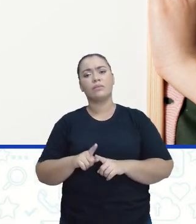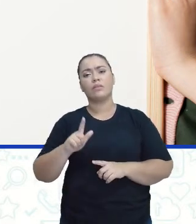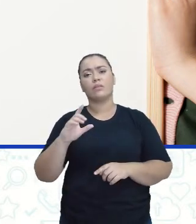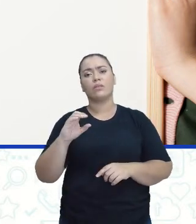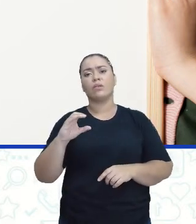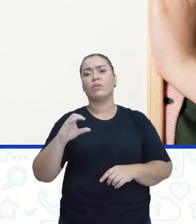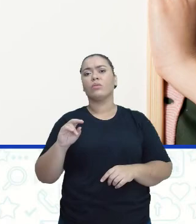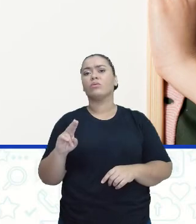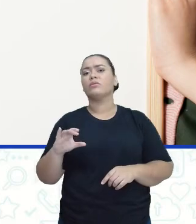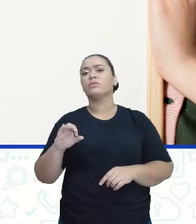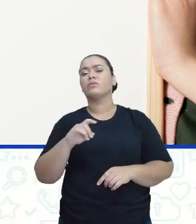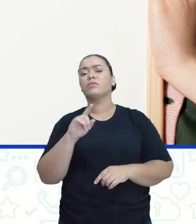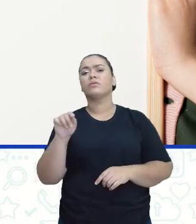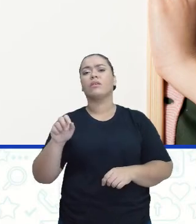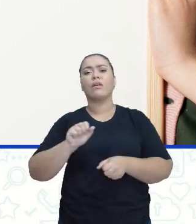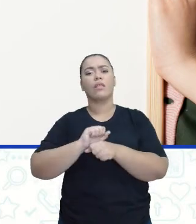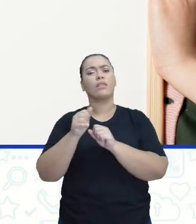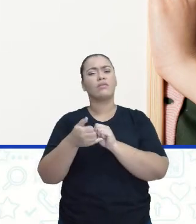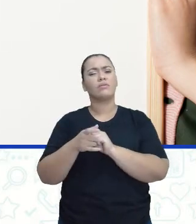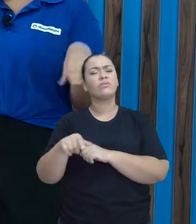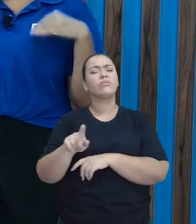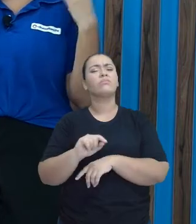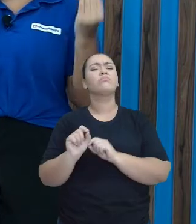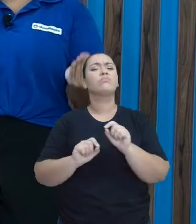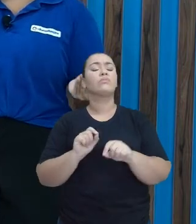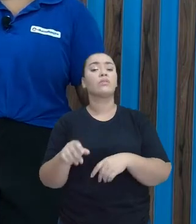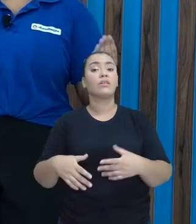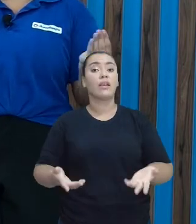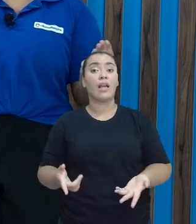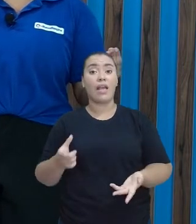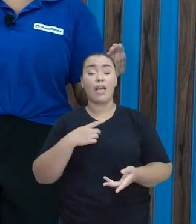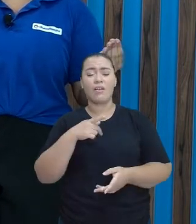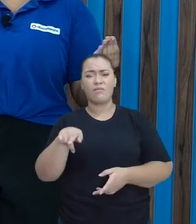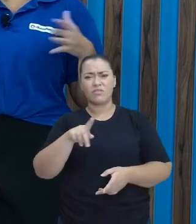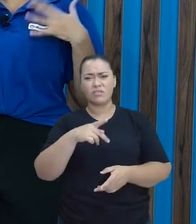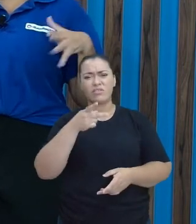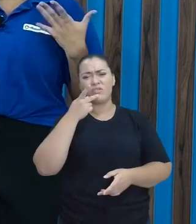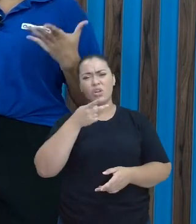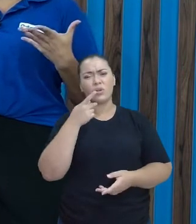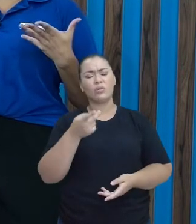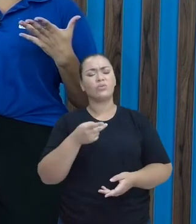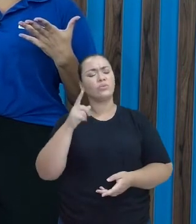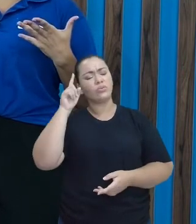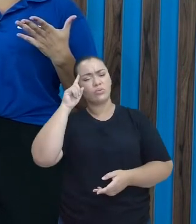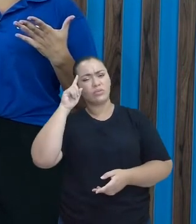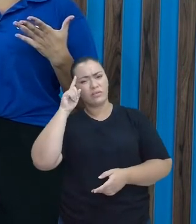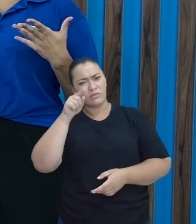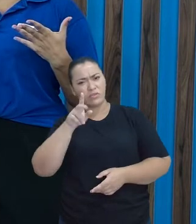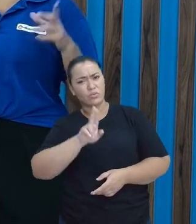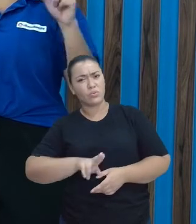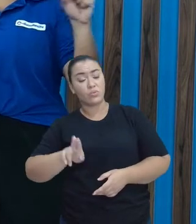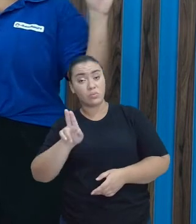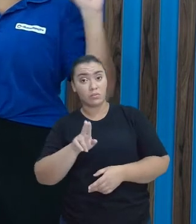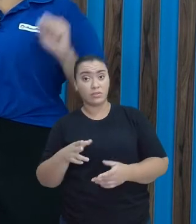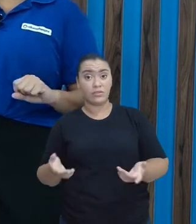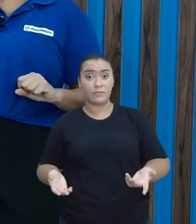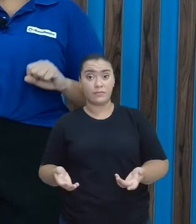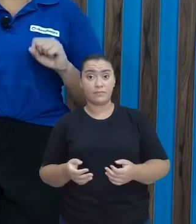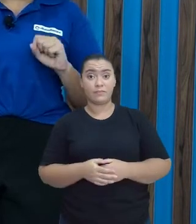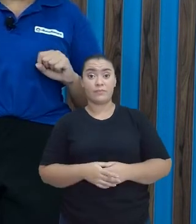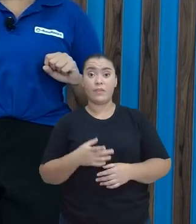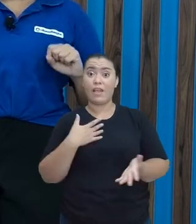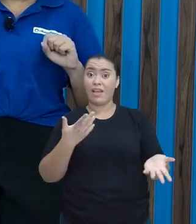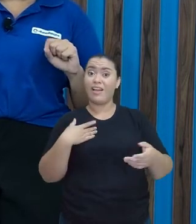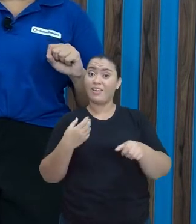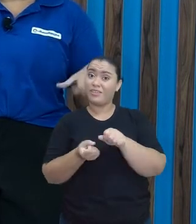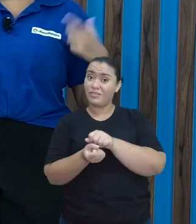adjetivas. Eu quero saber o que vocês acham. Vocês acham que no discurso diário de vocês usam muito? Eu vou dar um spoiler. A